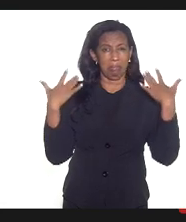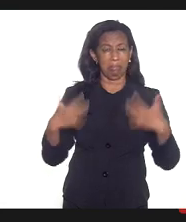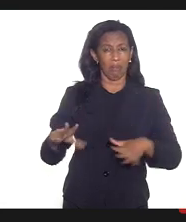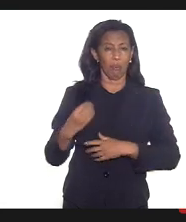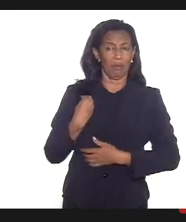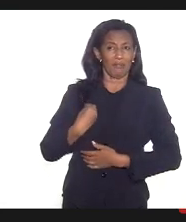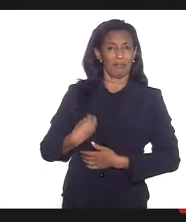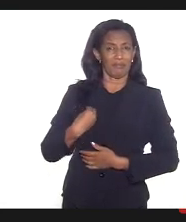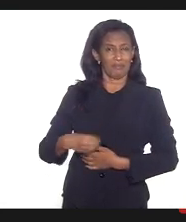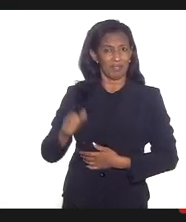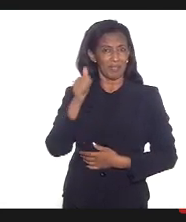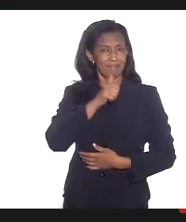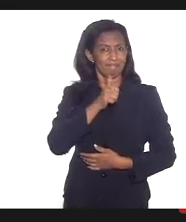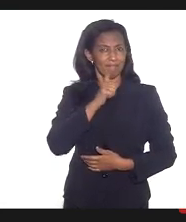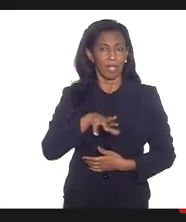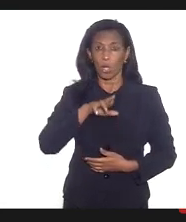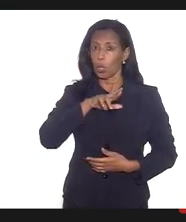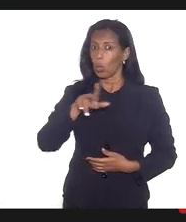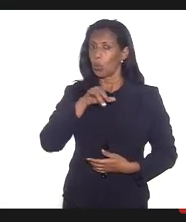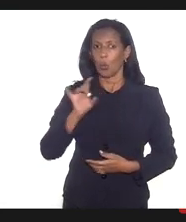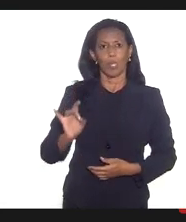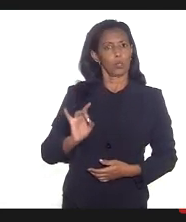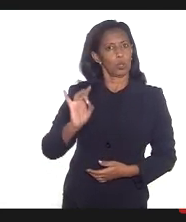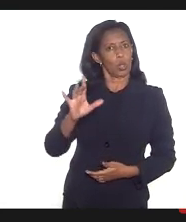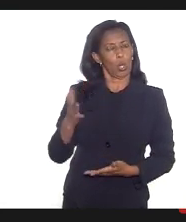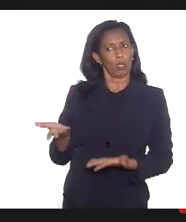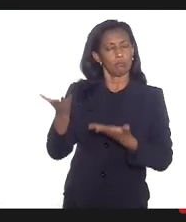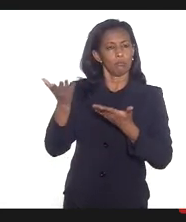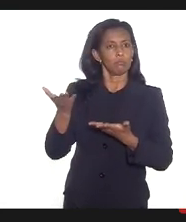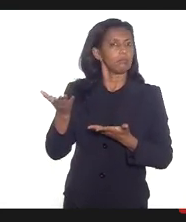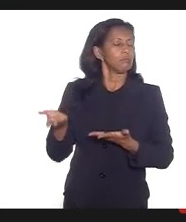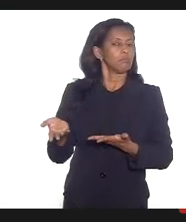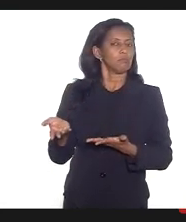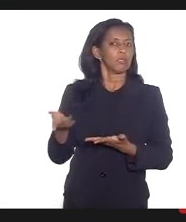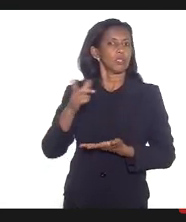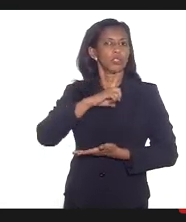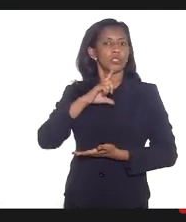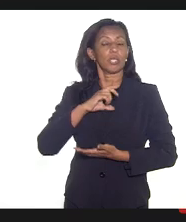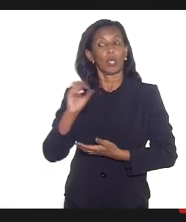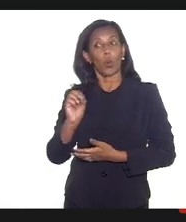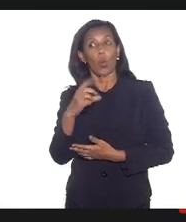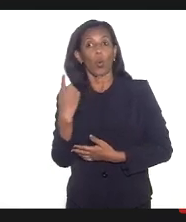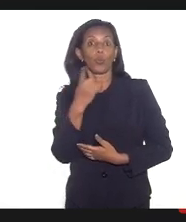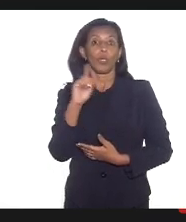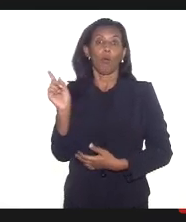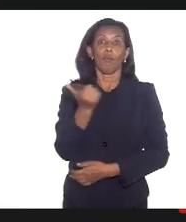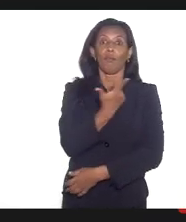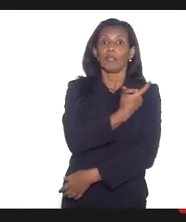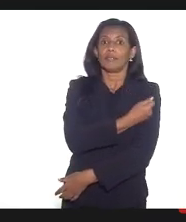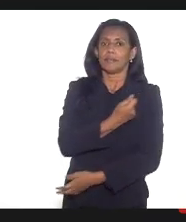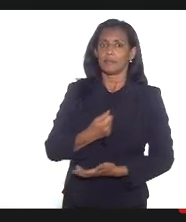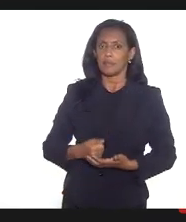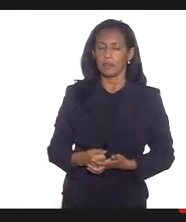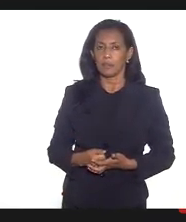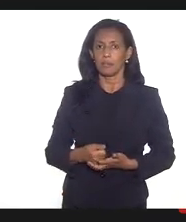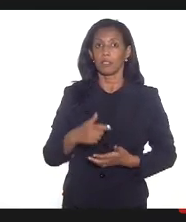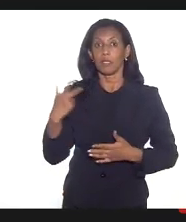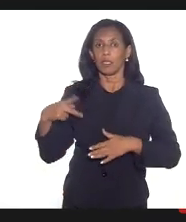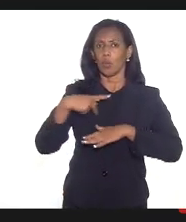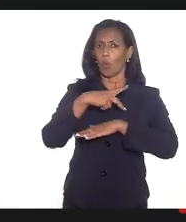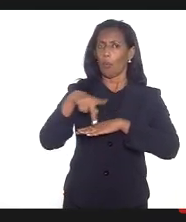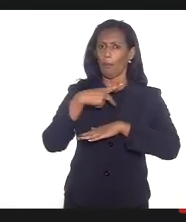com a vida da mulher não é somente a questão de ter ou não ter vacina e